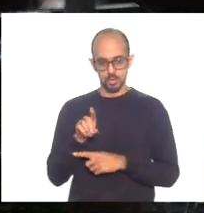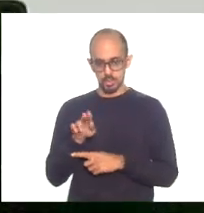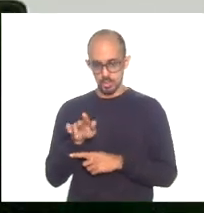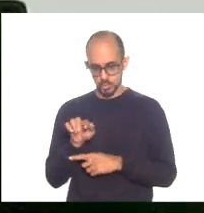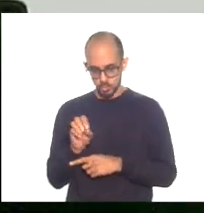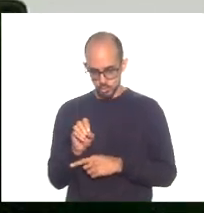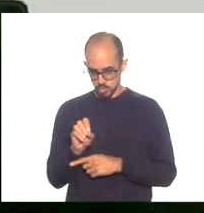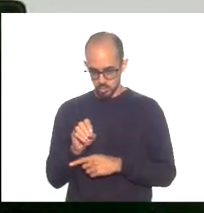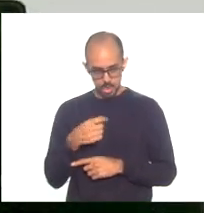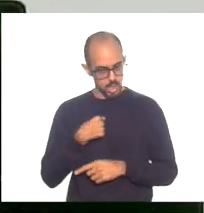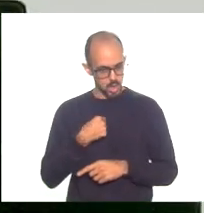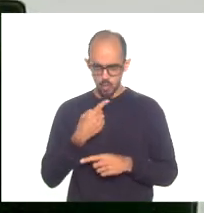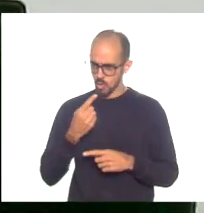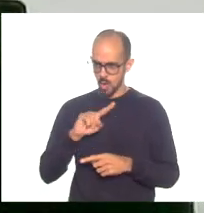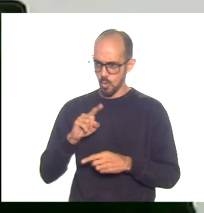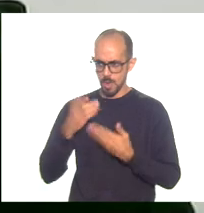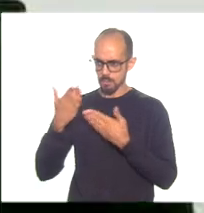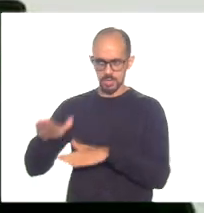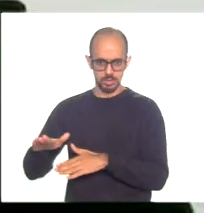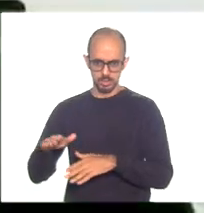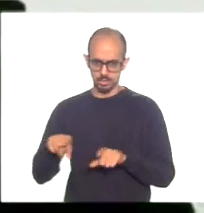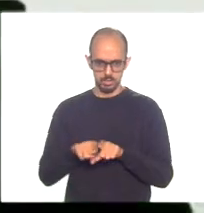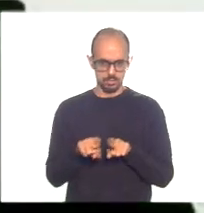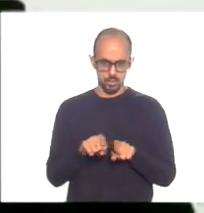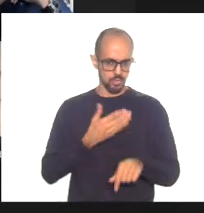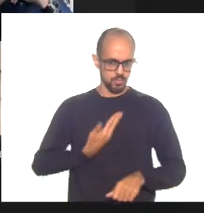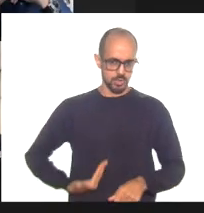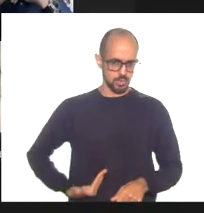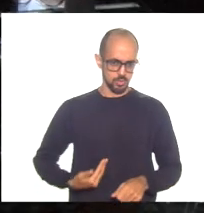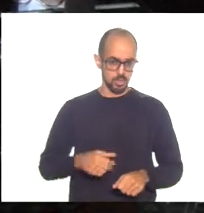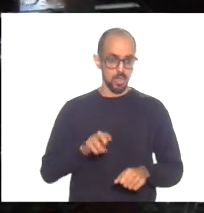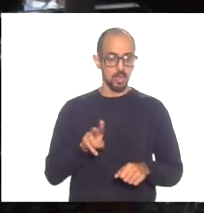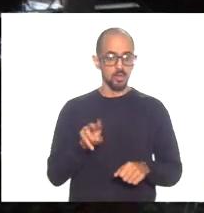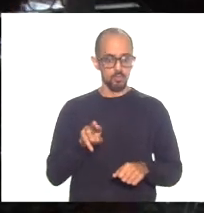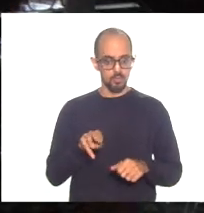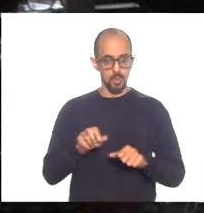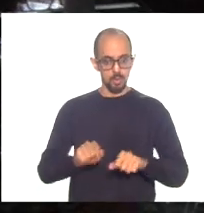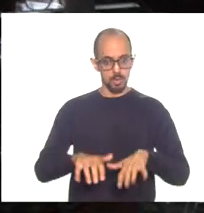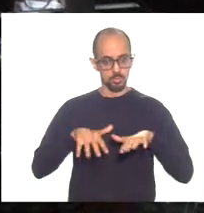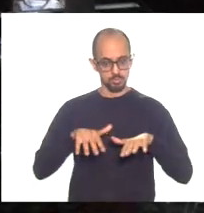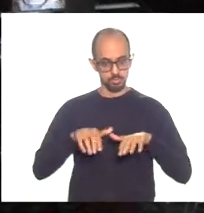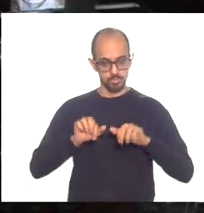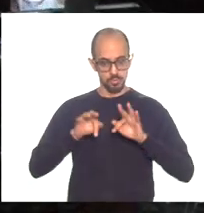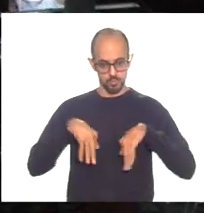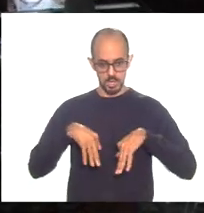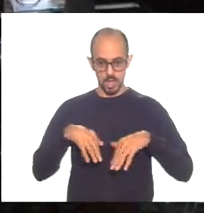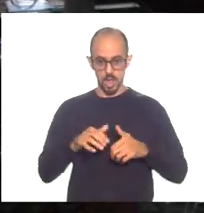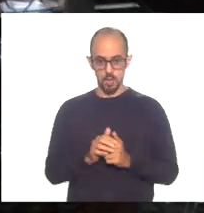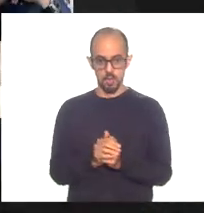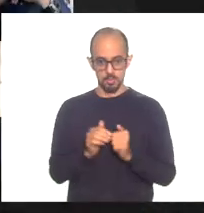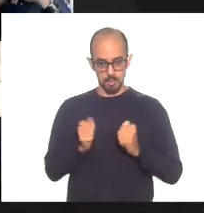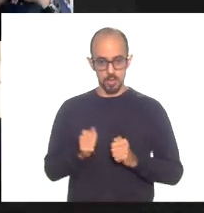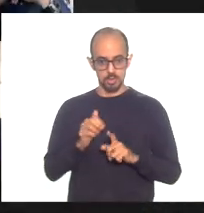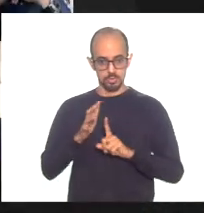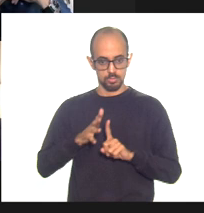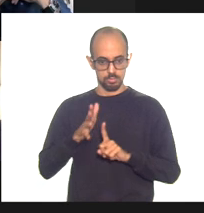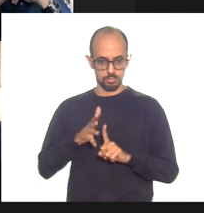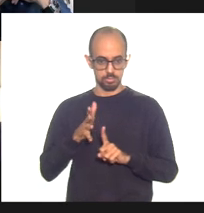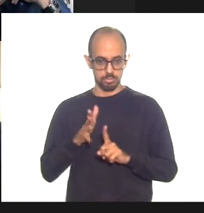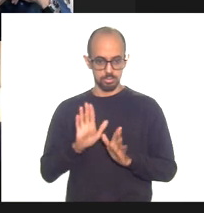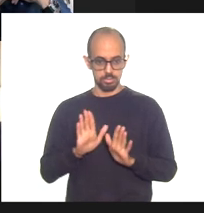ameacei, nem eu, nem o governo. Eu vou passar para o expediente final, quem está inscrito poderá usar da palavra.